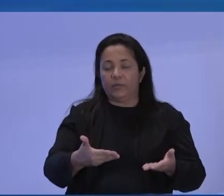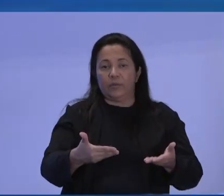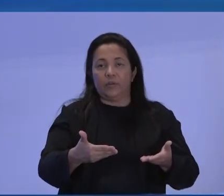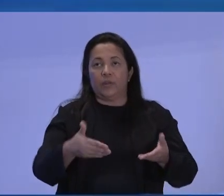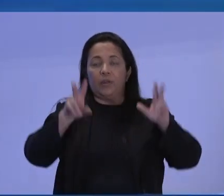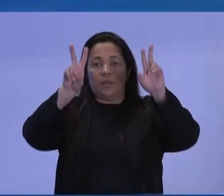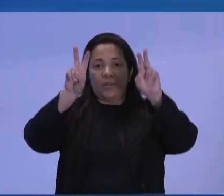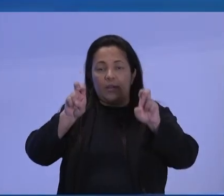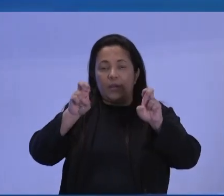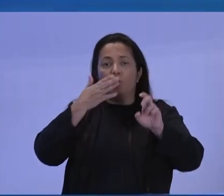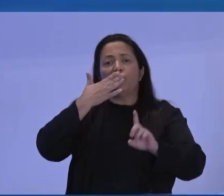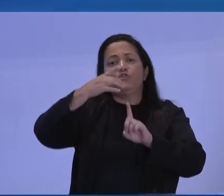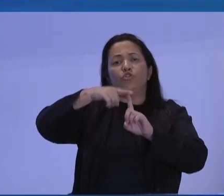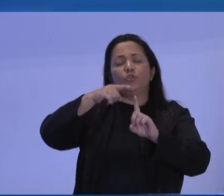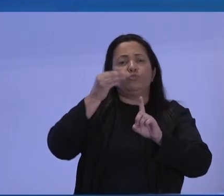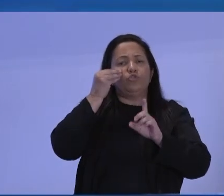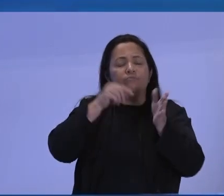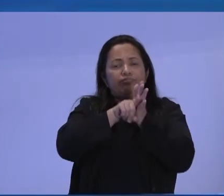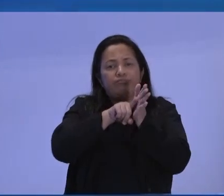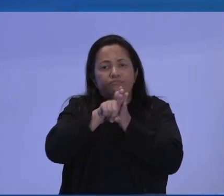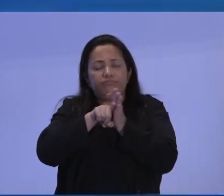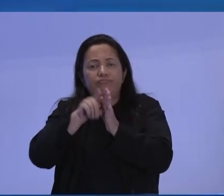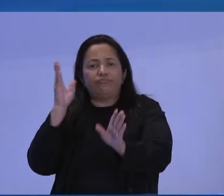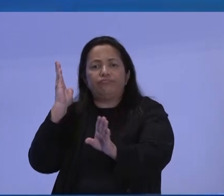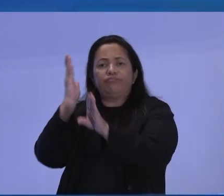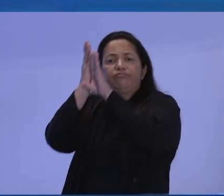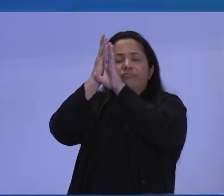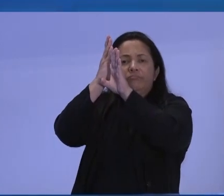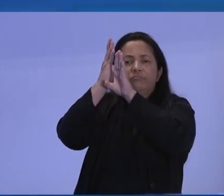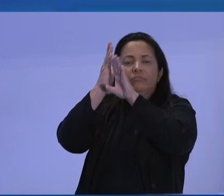diagnósticos diferenciais em hanseníase.